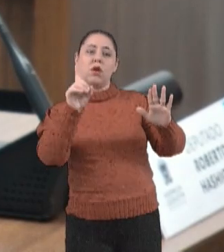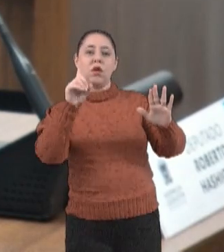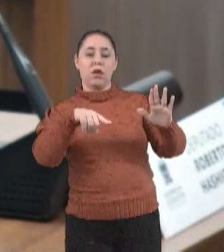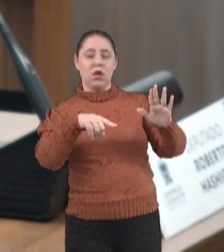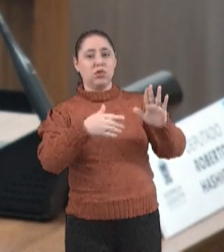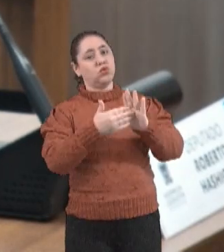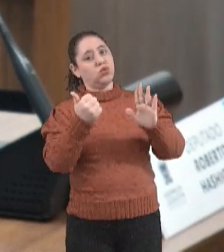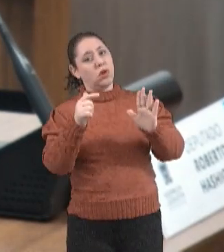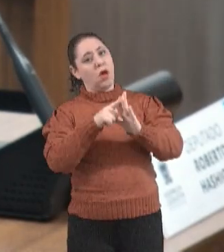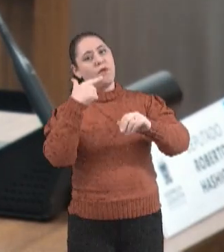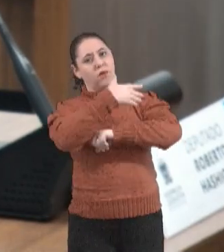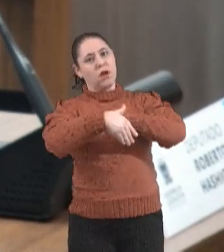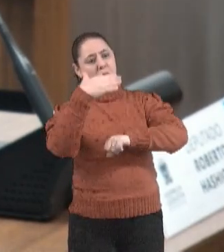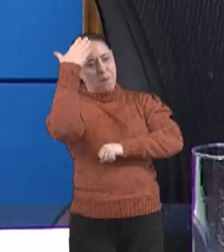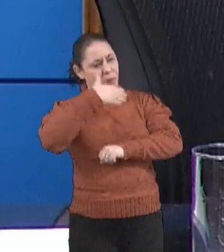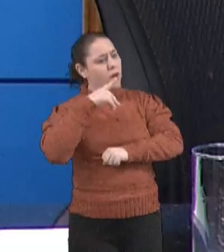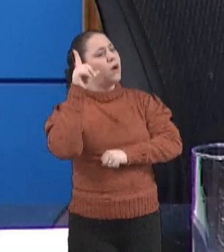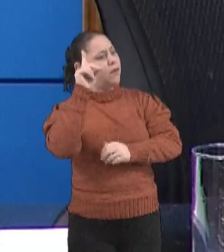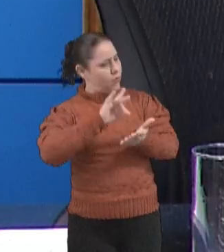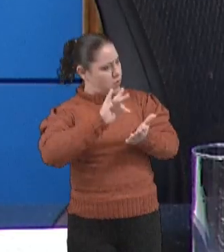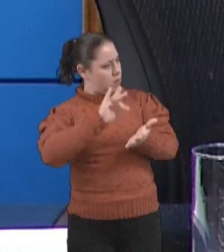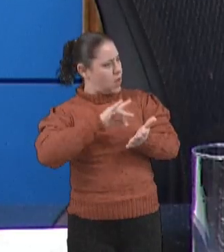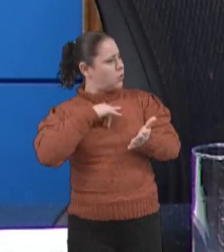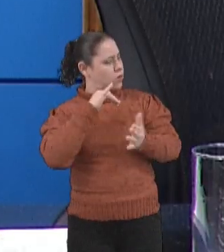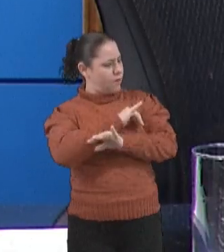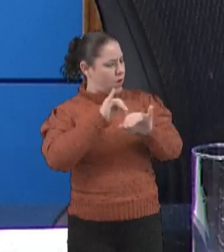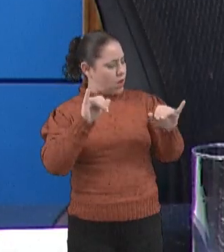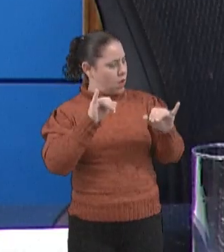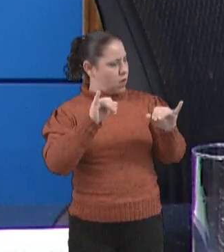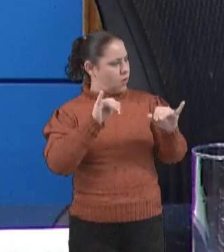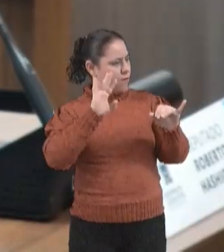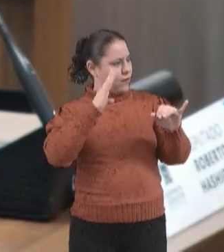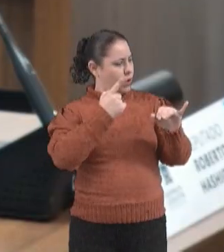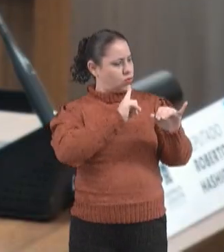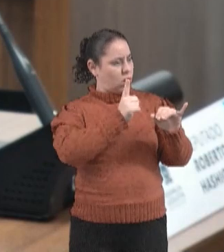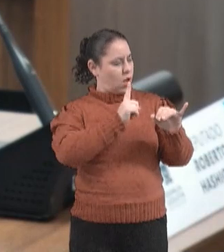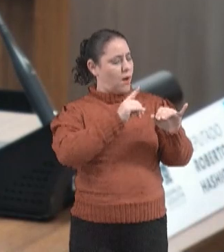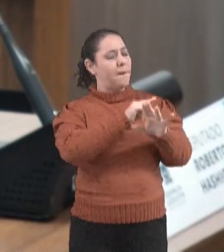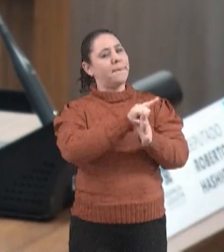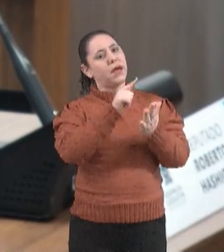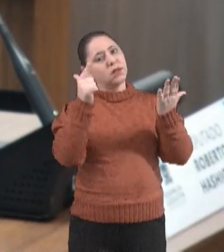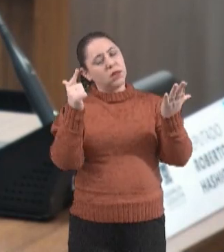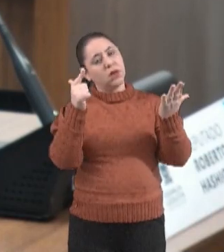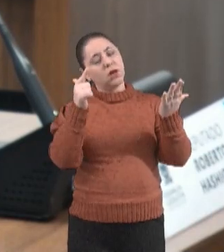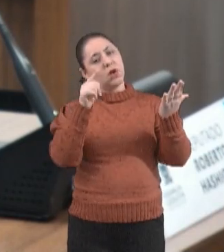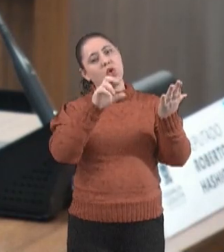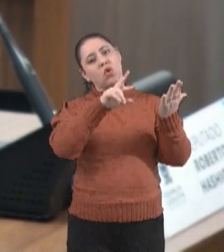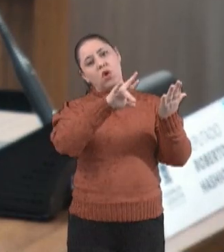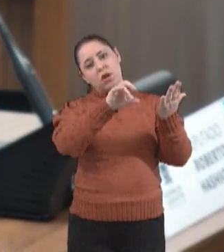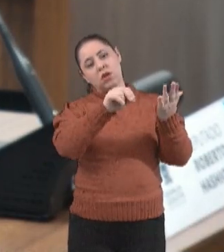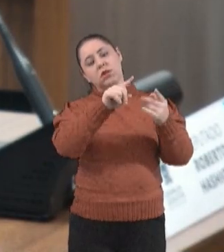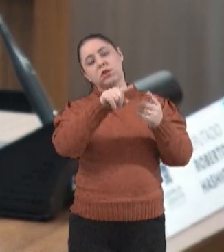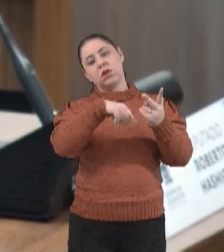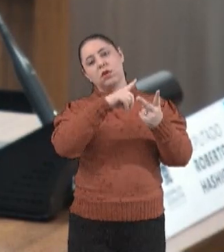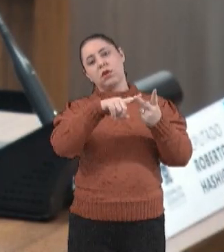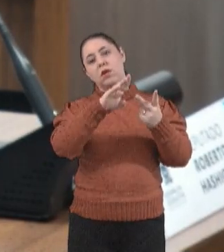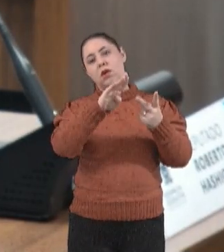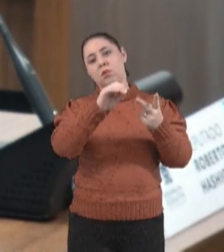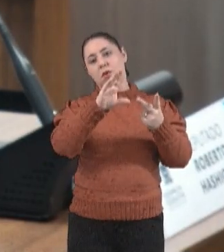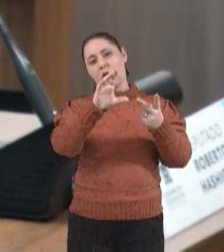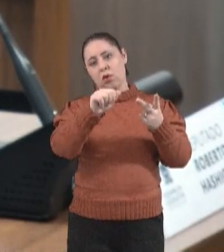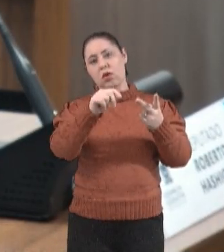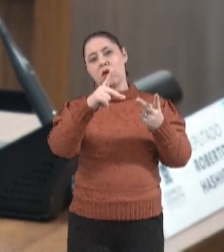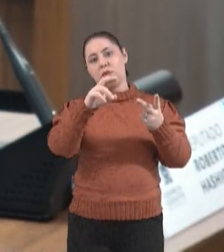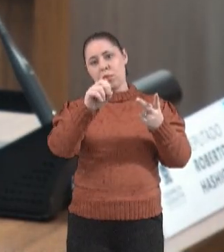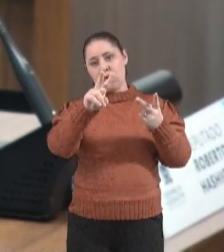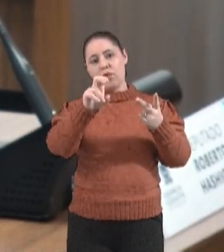e o jornal se defendeu e comprovou que a matéria era verdadeira, tanto a matéria do jornal Correio do Estado, quanto a matéria do Boca